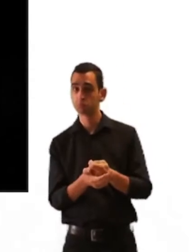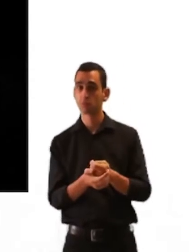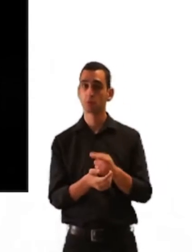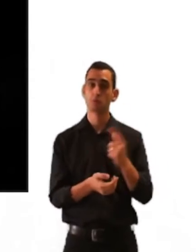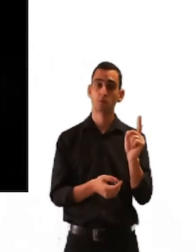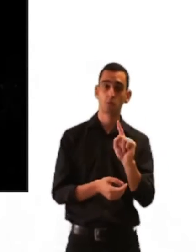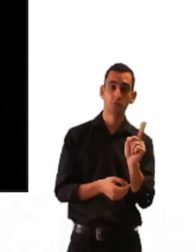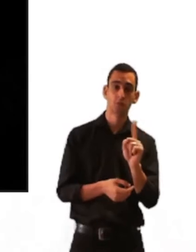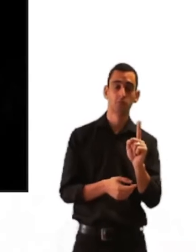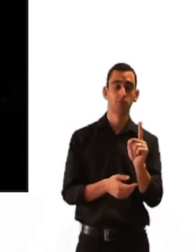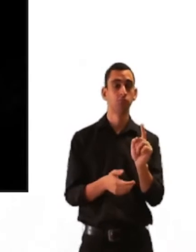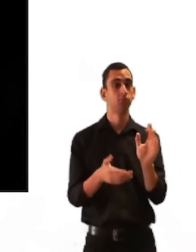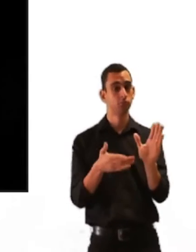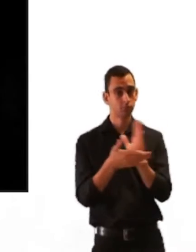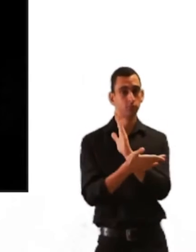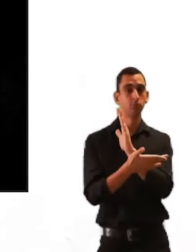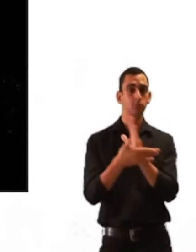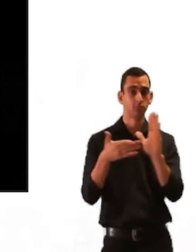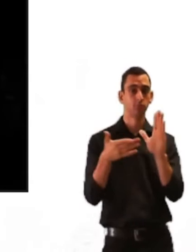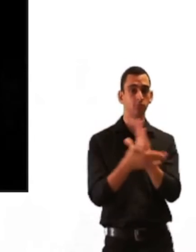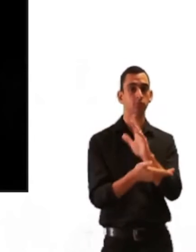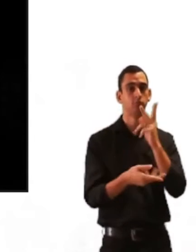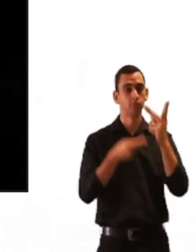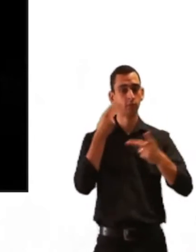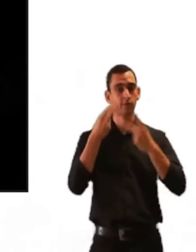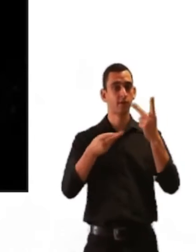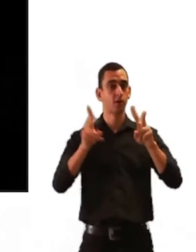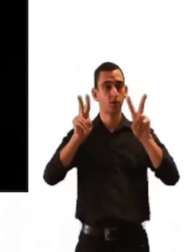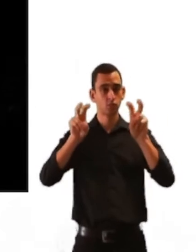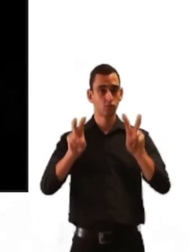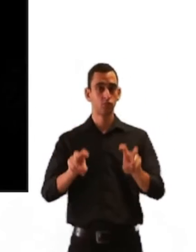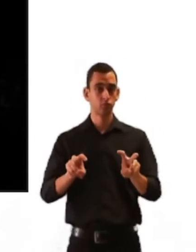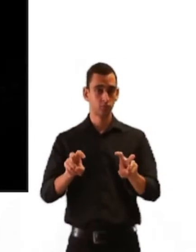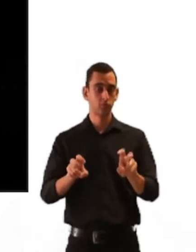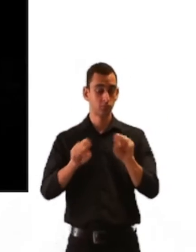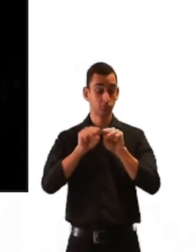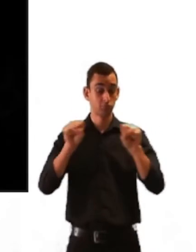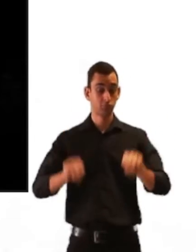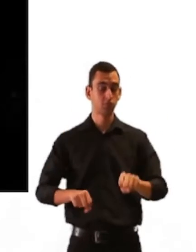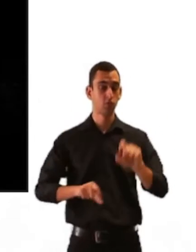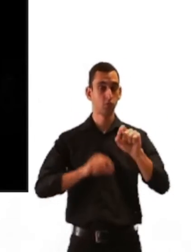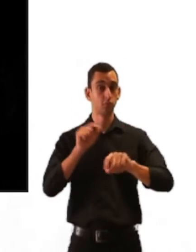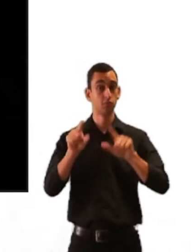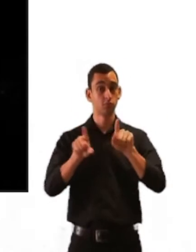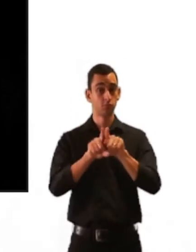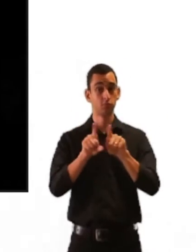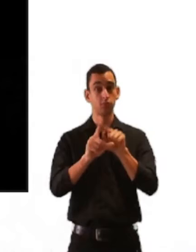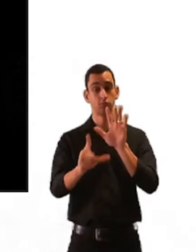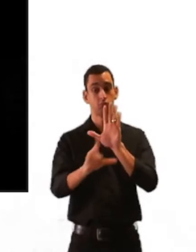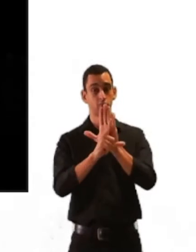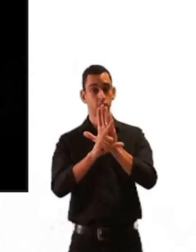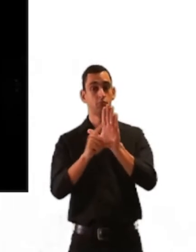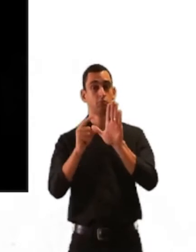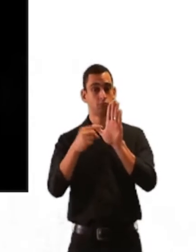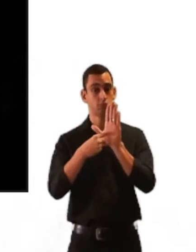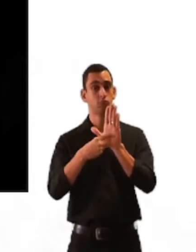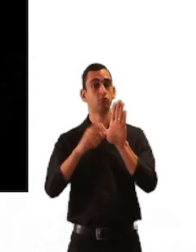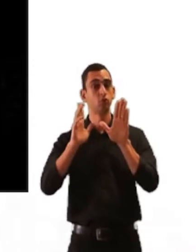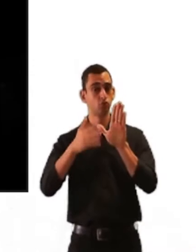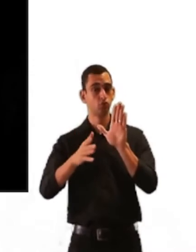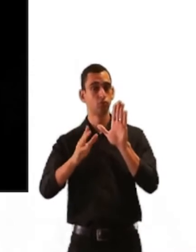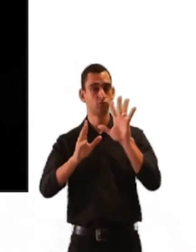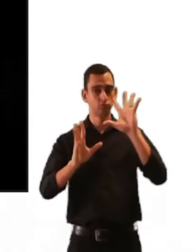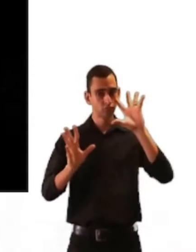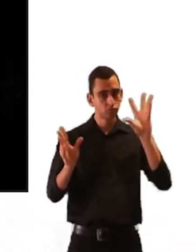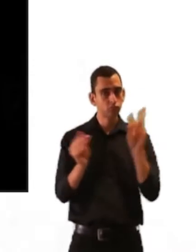aqueles que falam, não, né? Isso aí é do sistema e a própria lei prevê isso no sentido de que